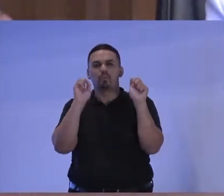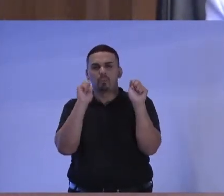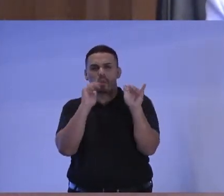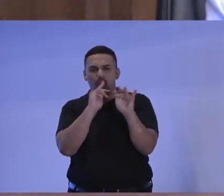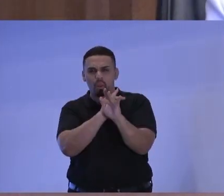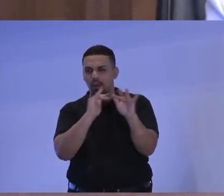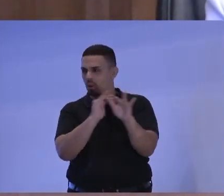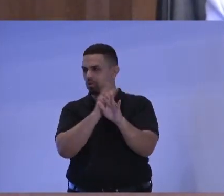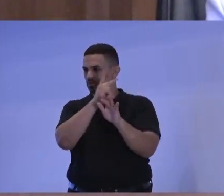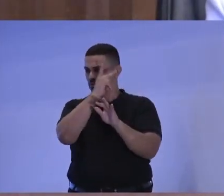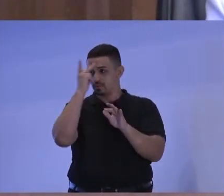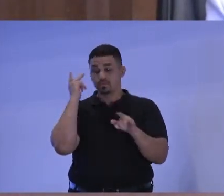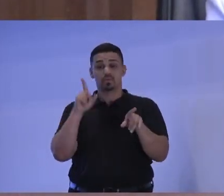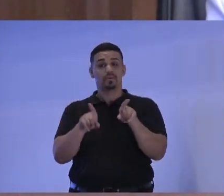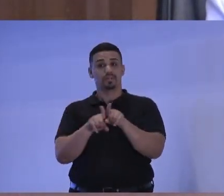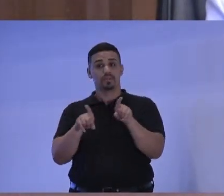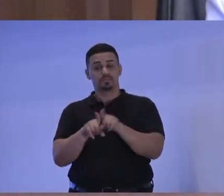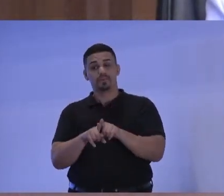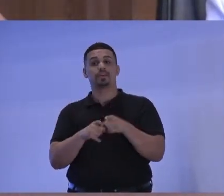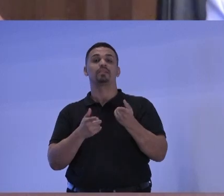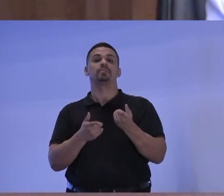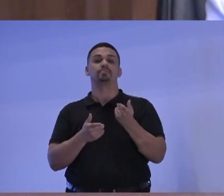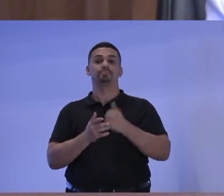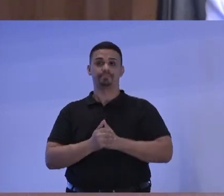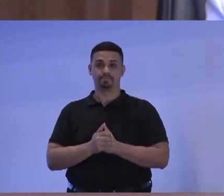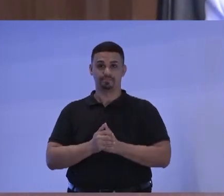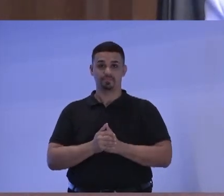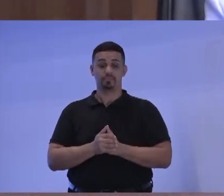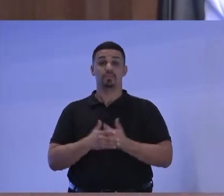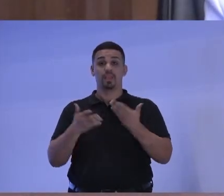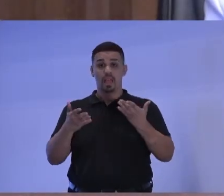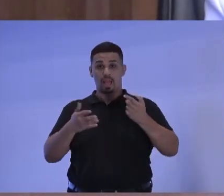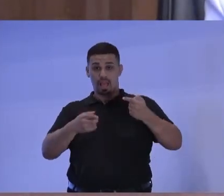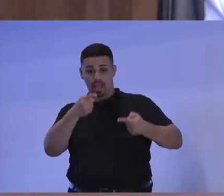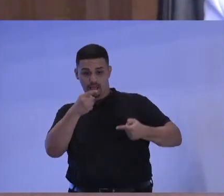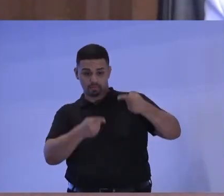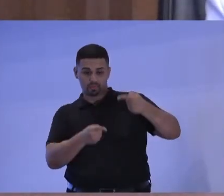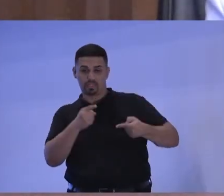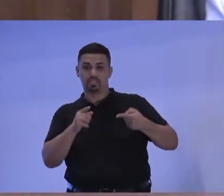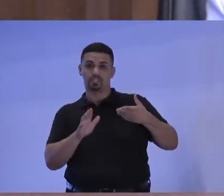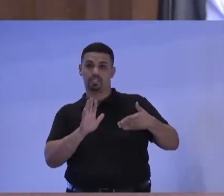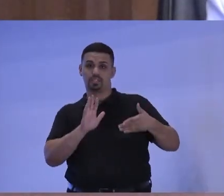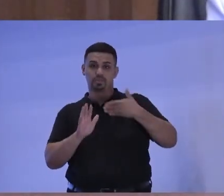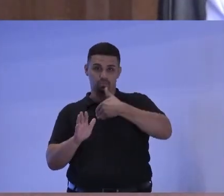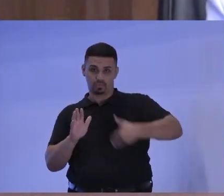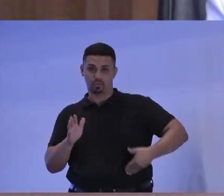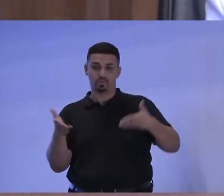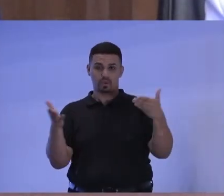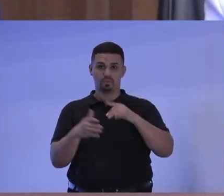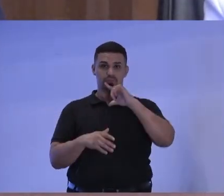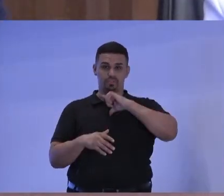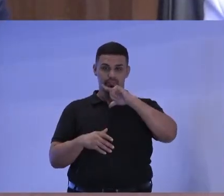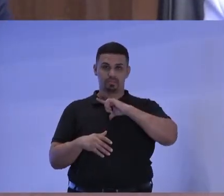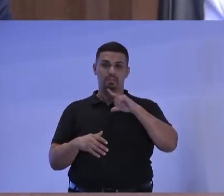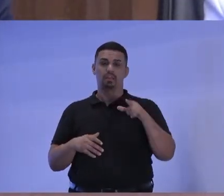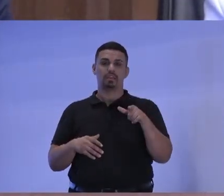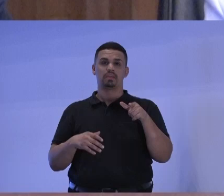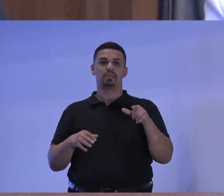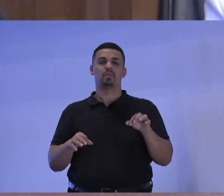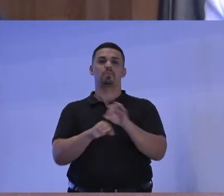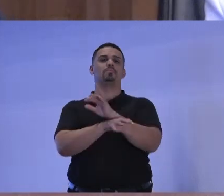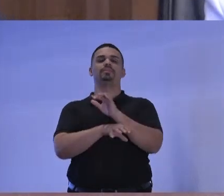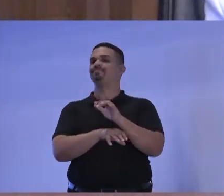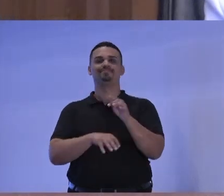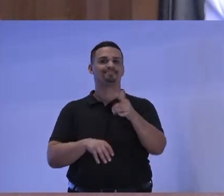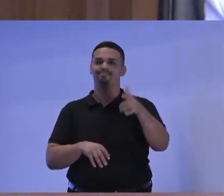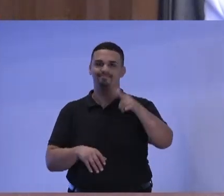enfim, isso reverbera também na questão da hanseníase. Então, as políticas públicas que a gente tem hoje, elas são absolutamente insuficientes para esse atendimento.